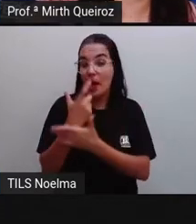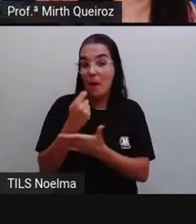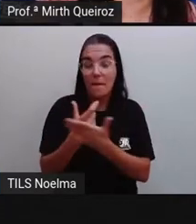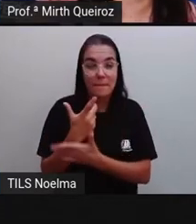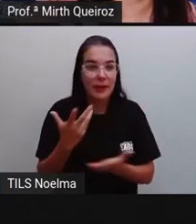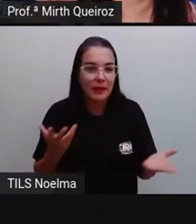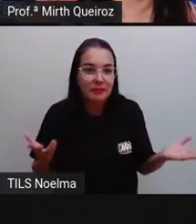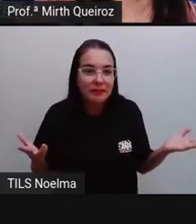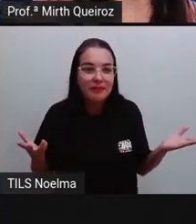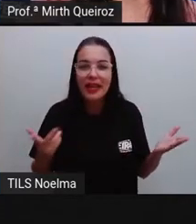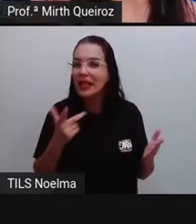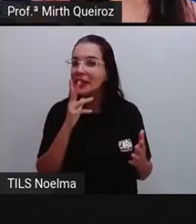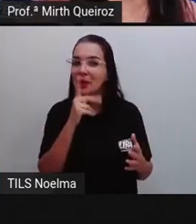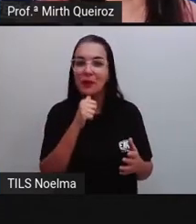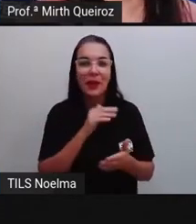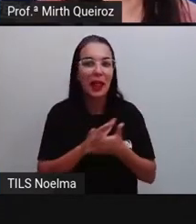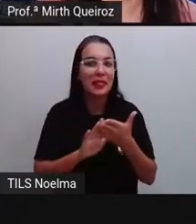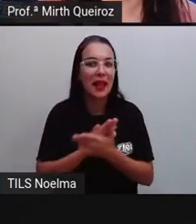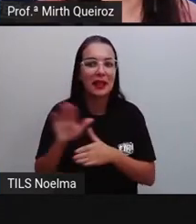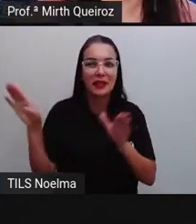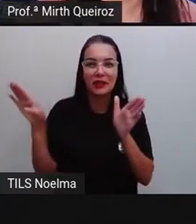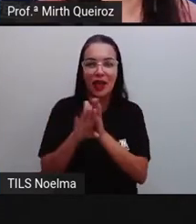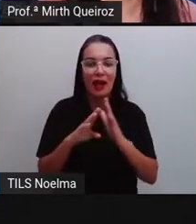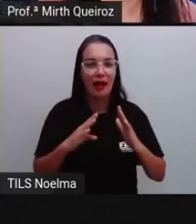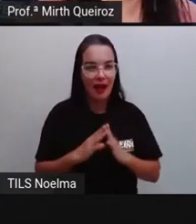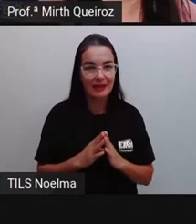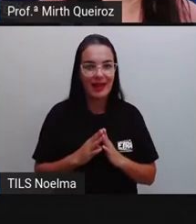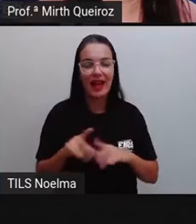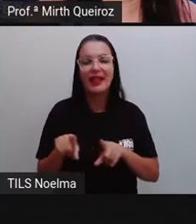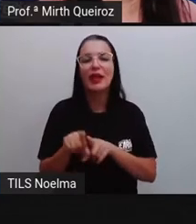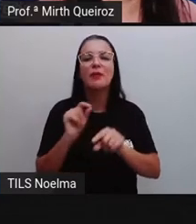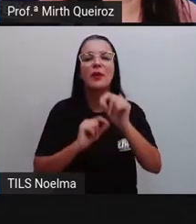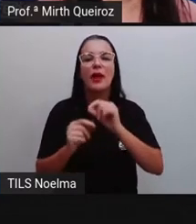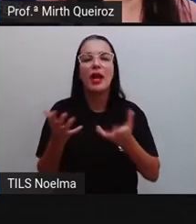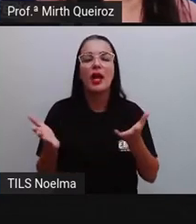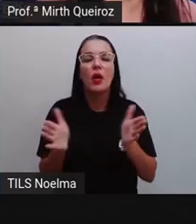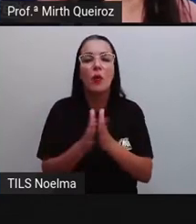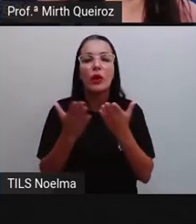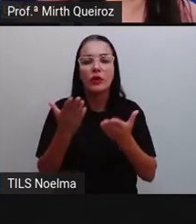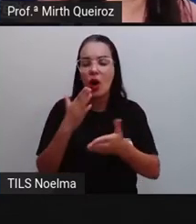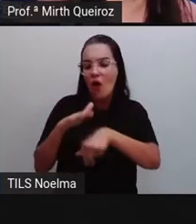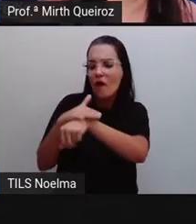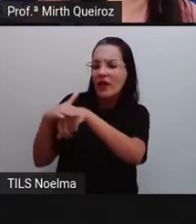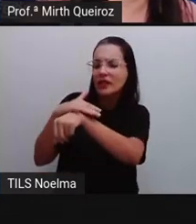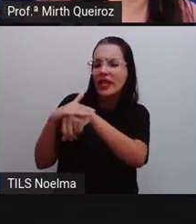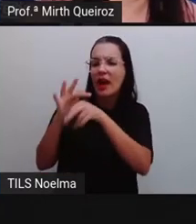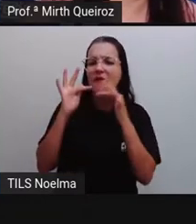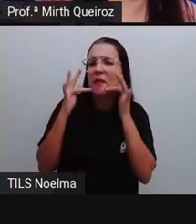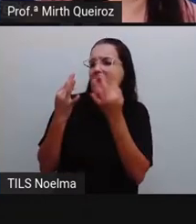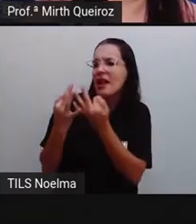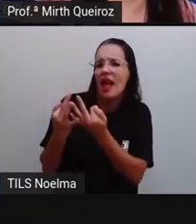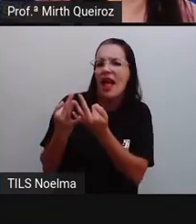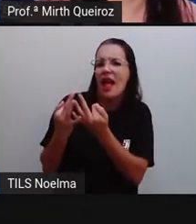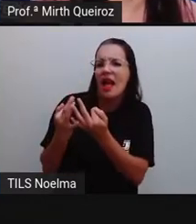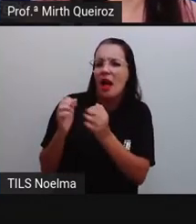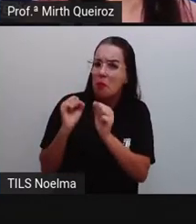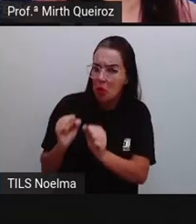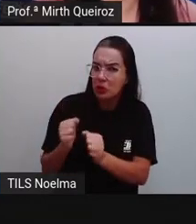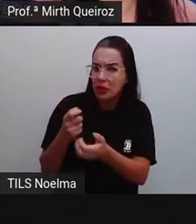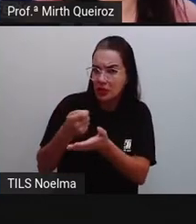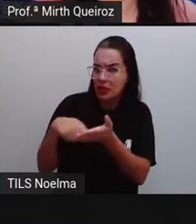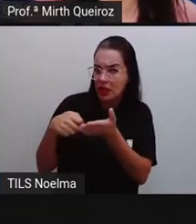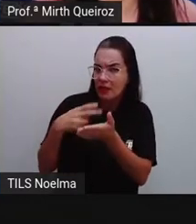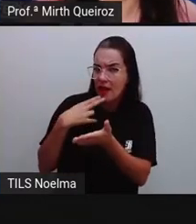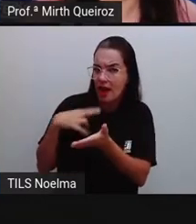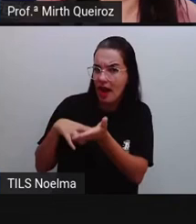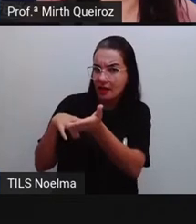demora tanto para chegar. E quando a gente quer interagir com um parente da gente, além da gente poder escrever a carta, hoje a